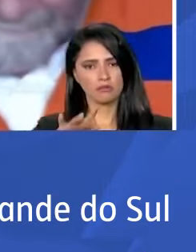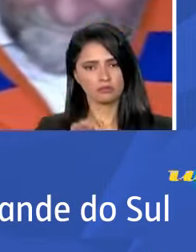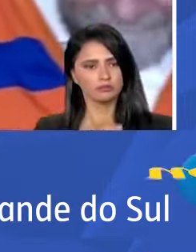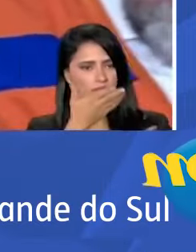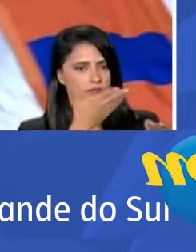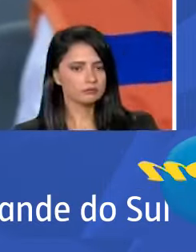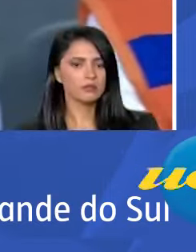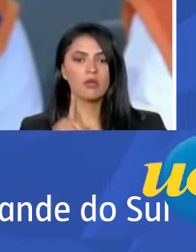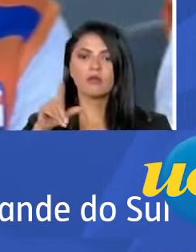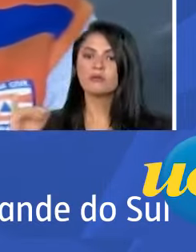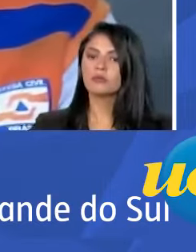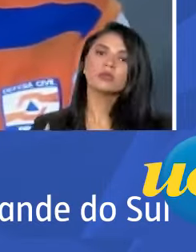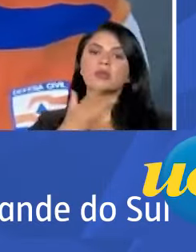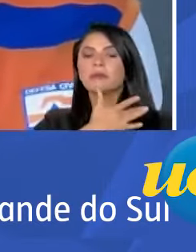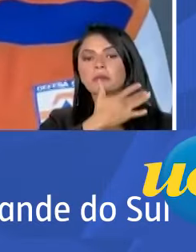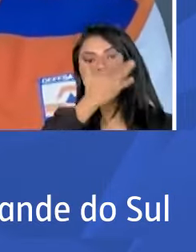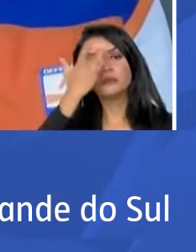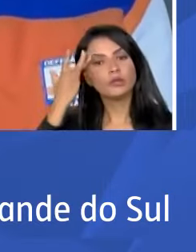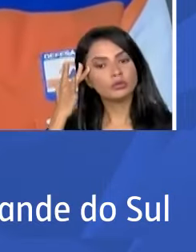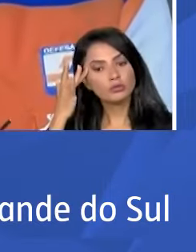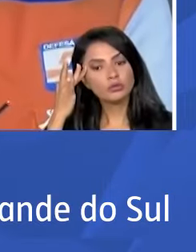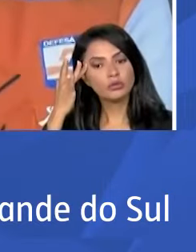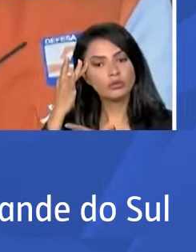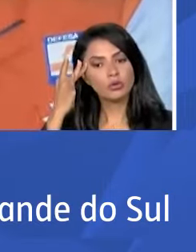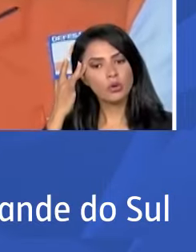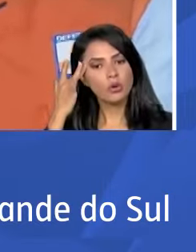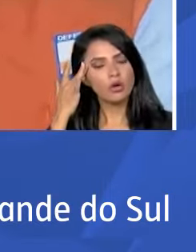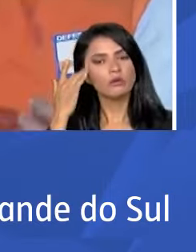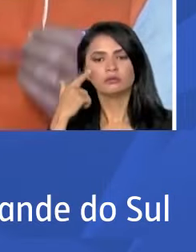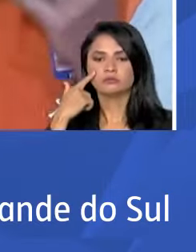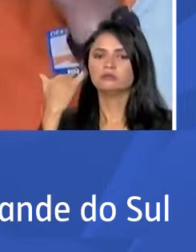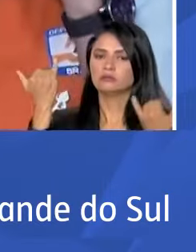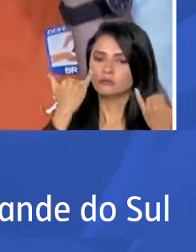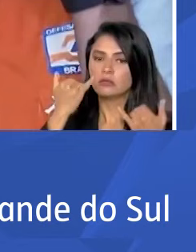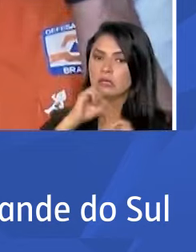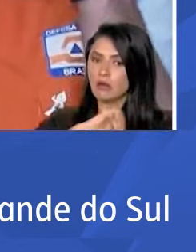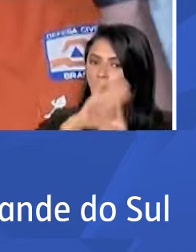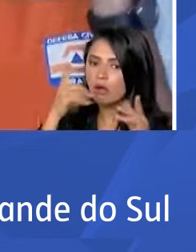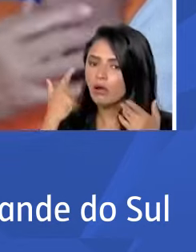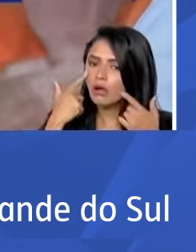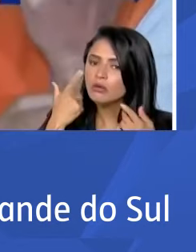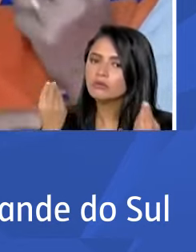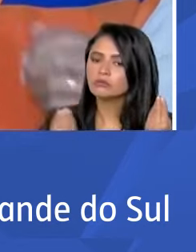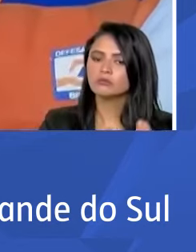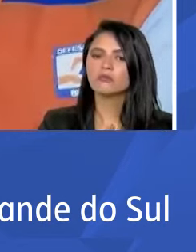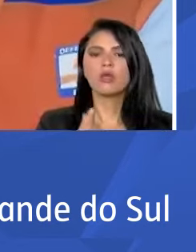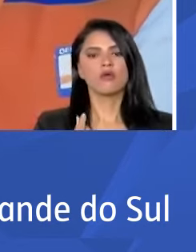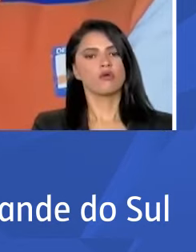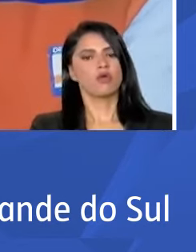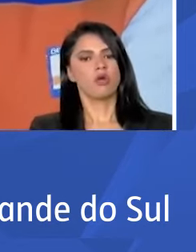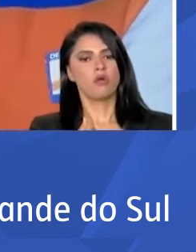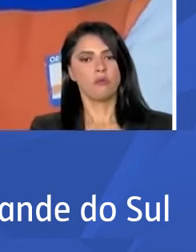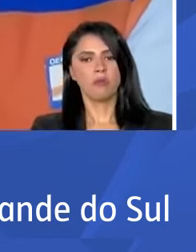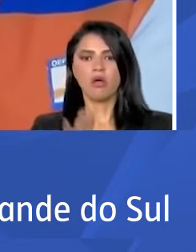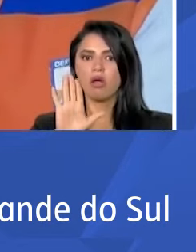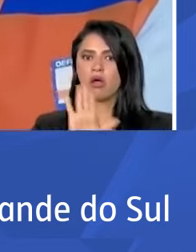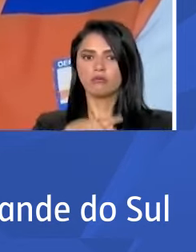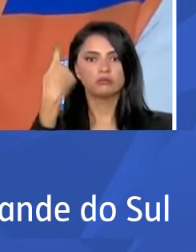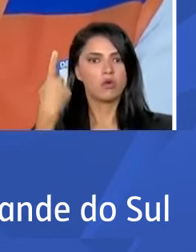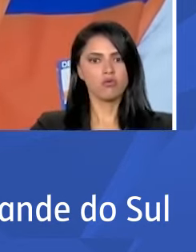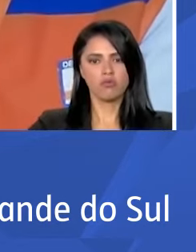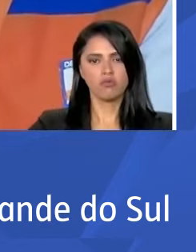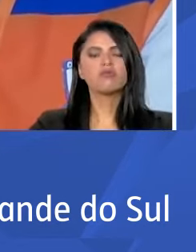É muito importante que as pessoas fiquem bastante cientes. Isto é um valor para ajuda